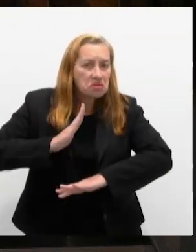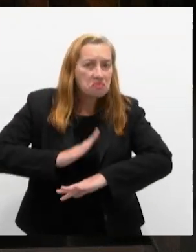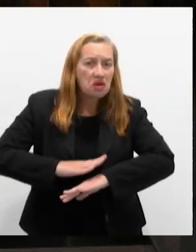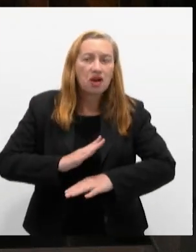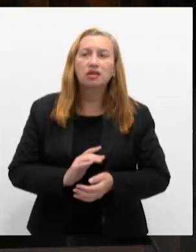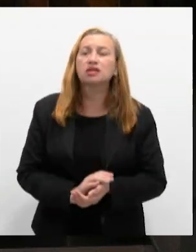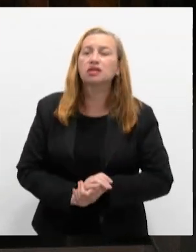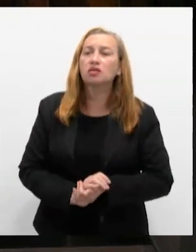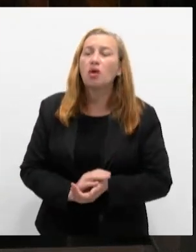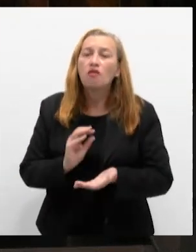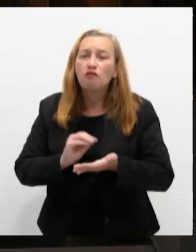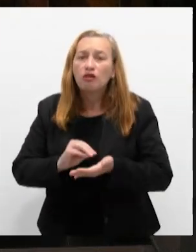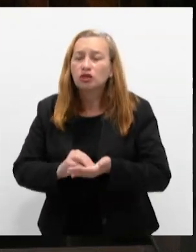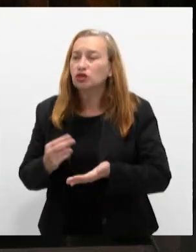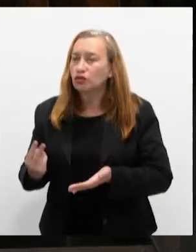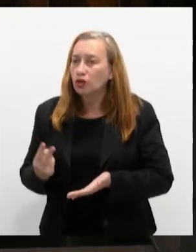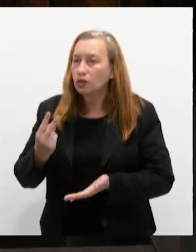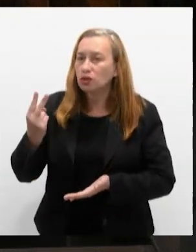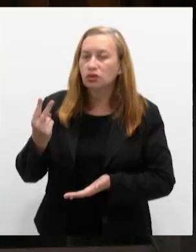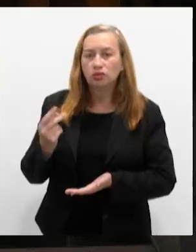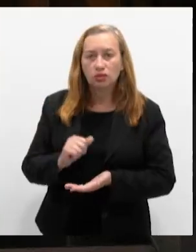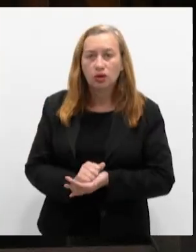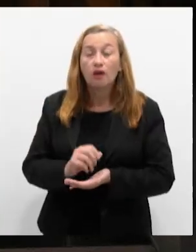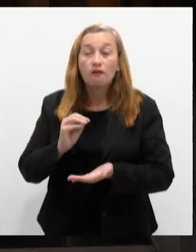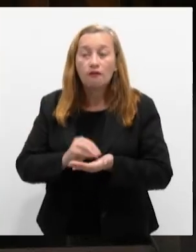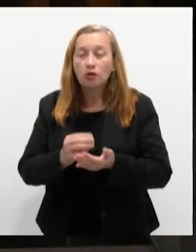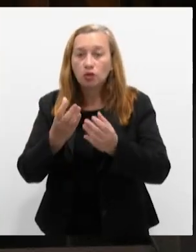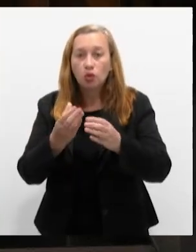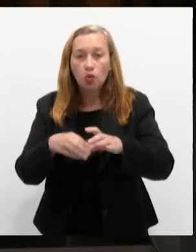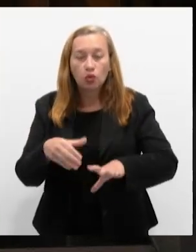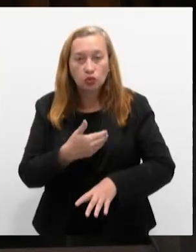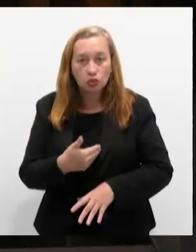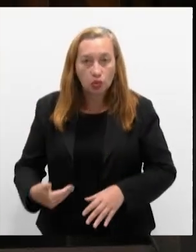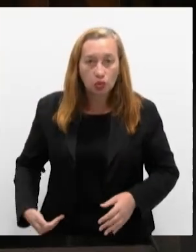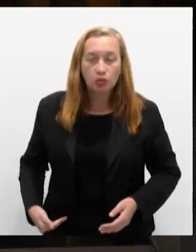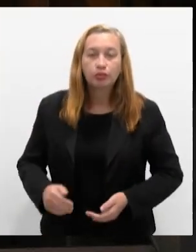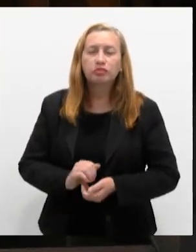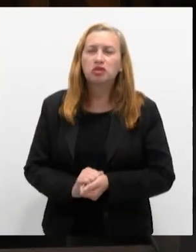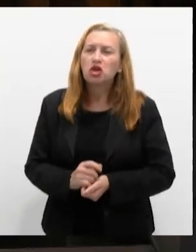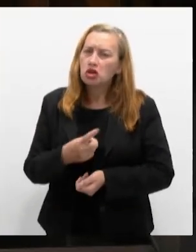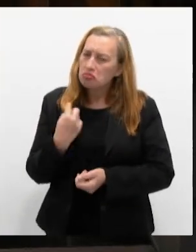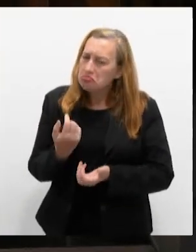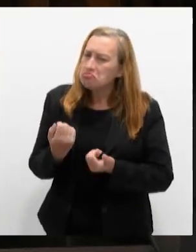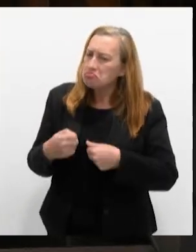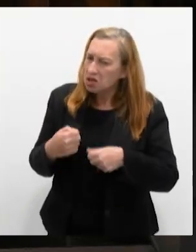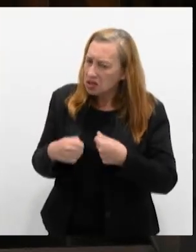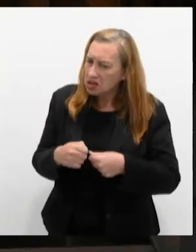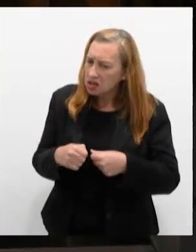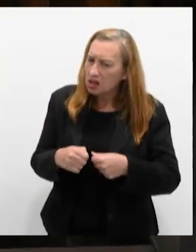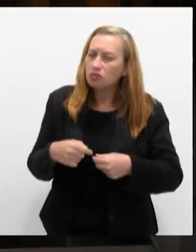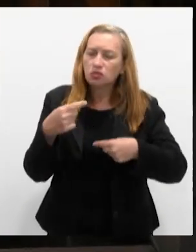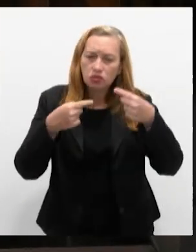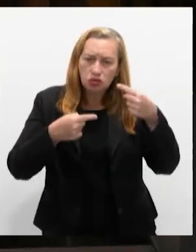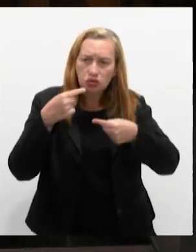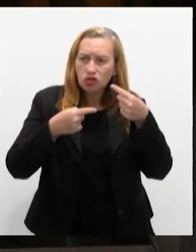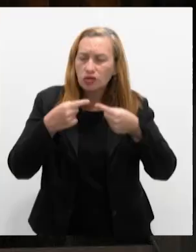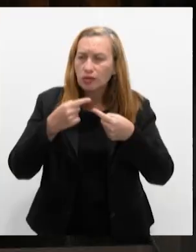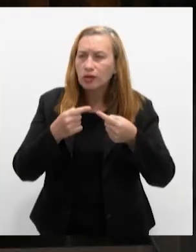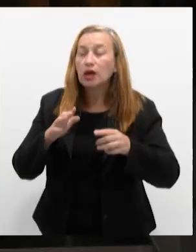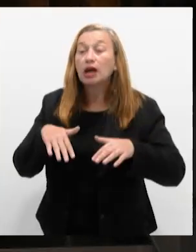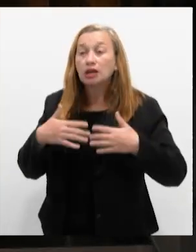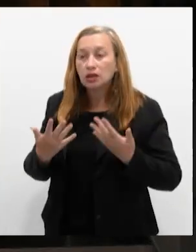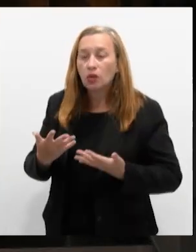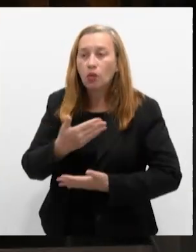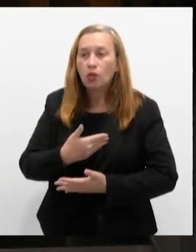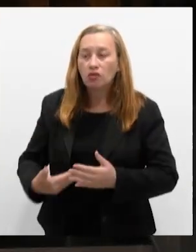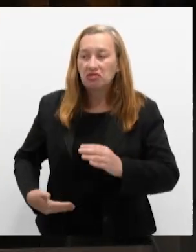com a desvalorização, com a falta de concursos públicos, e a gente precisa enfrentar esse debate. Então, quando o governo